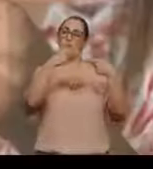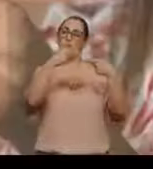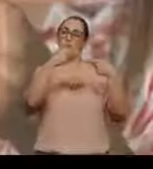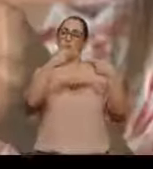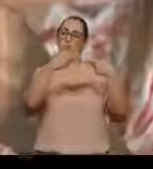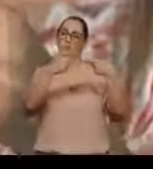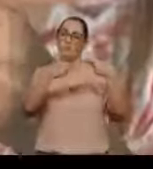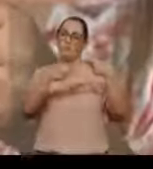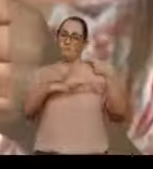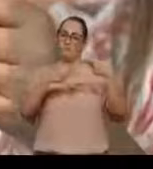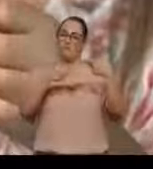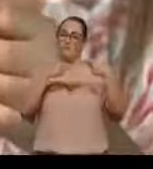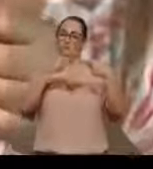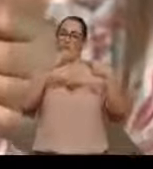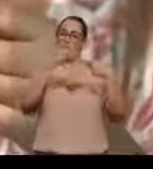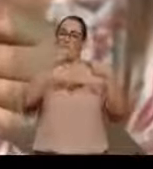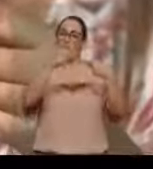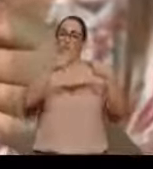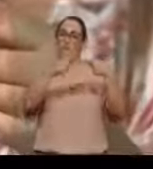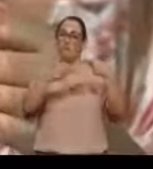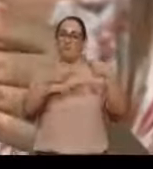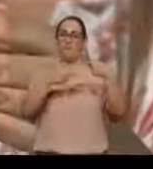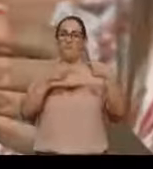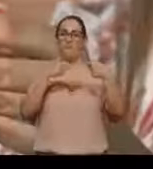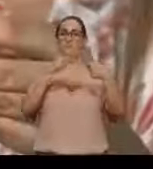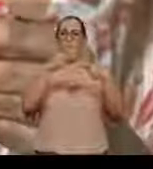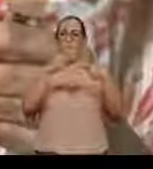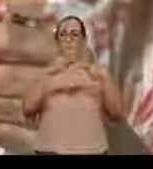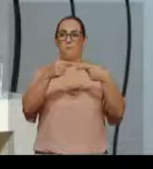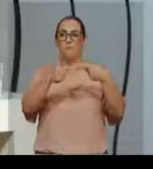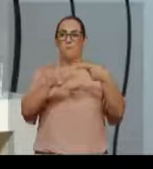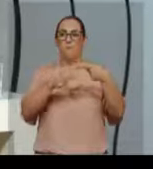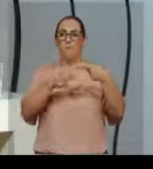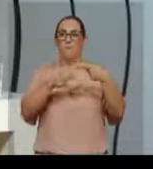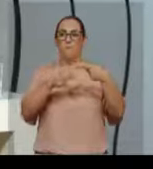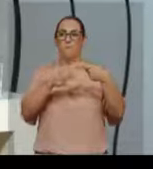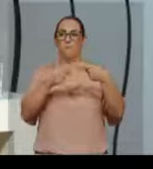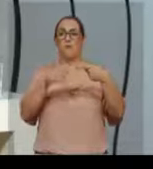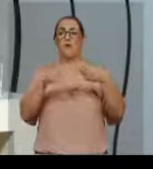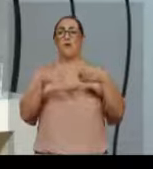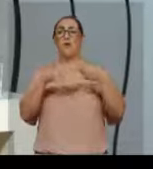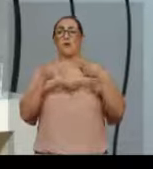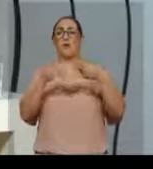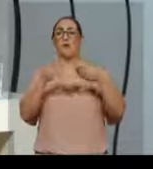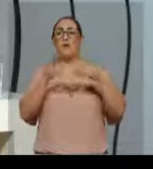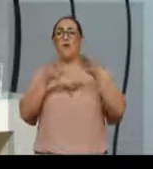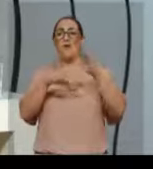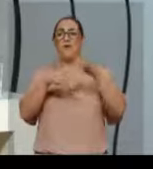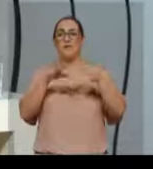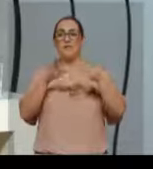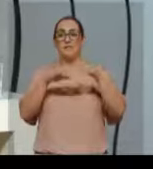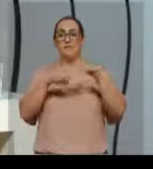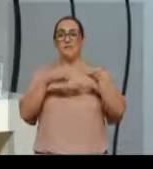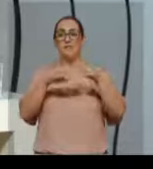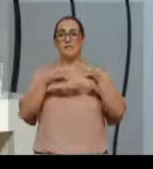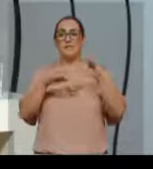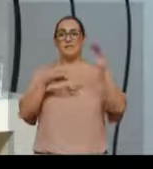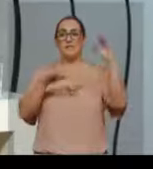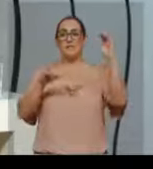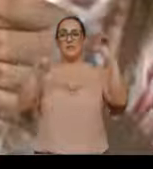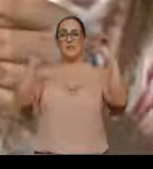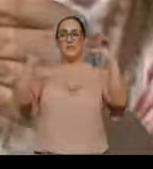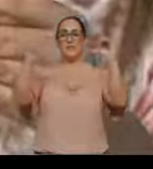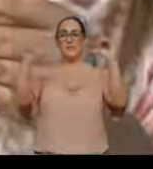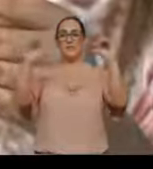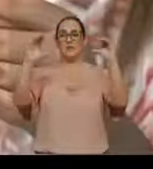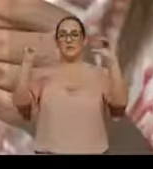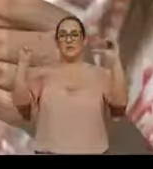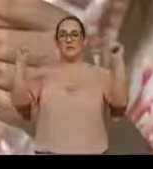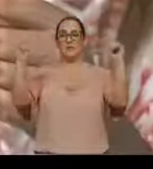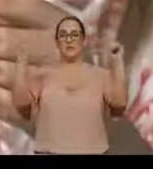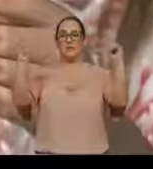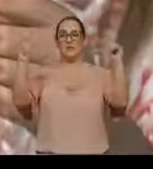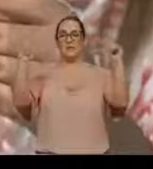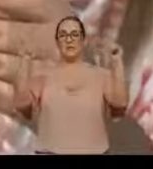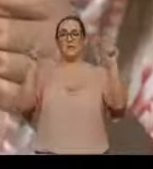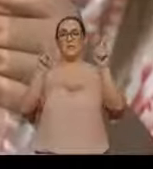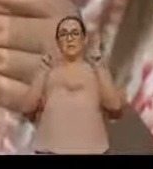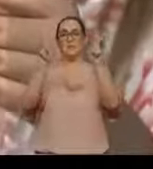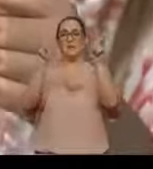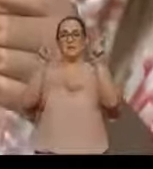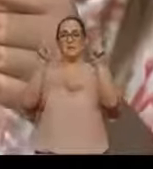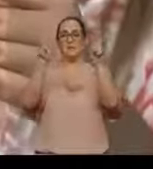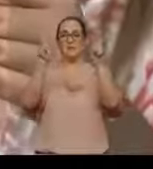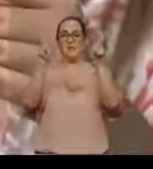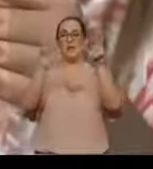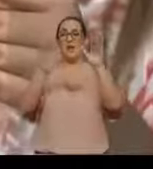seu próprio eixo. Então, dessa forma, ora a molécula está com os cloros voltados para o mesmo